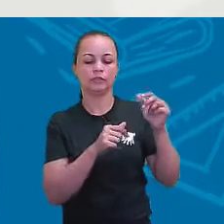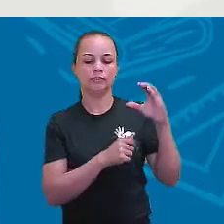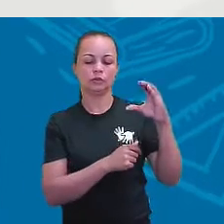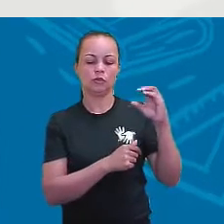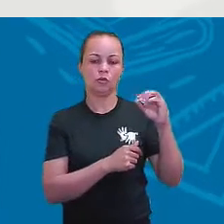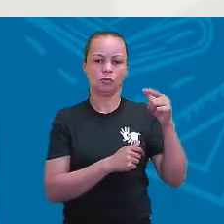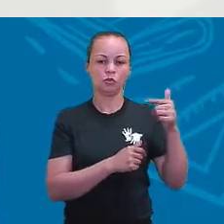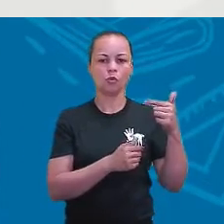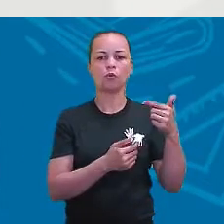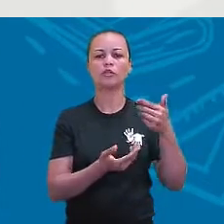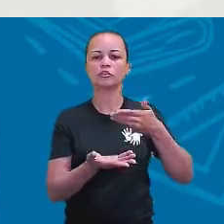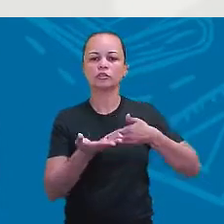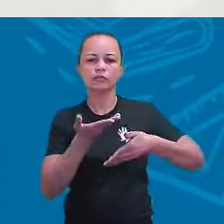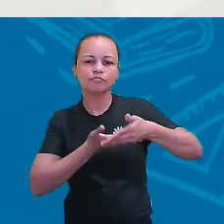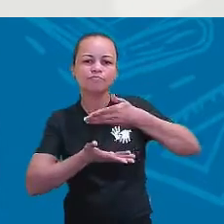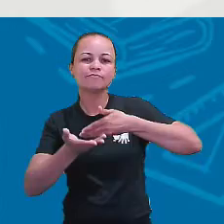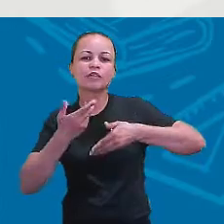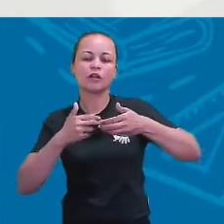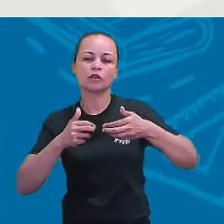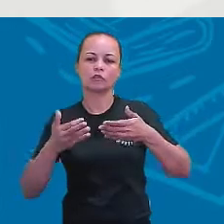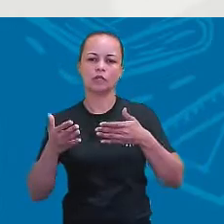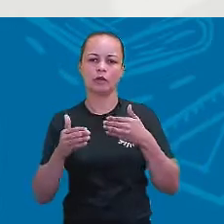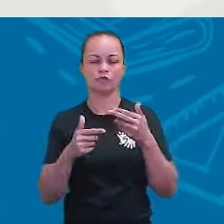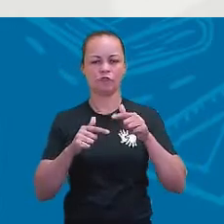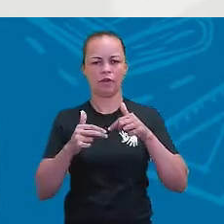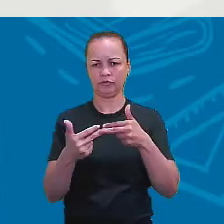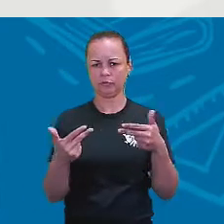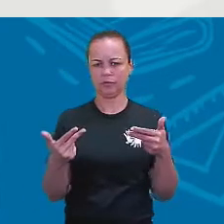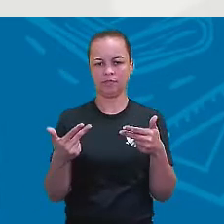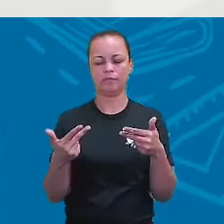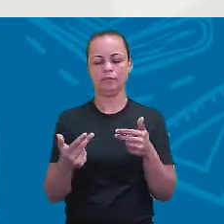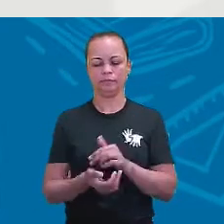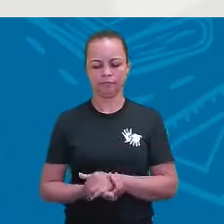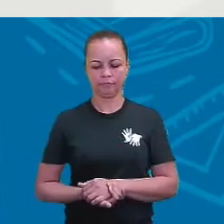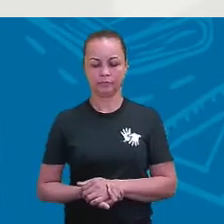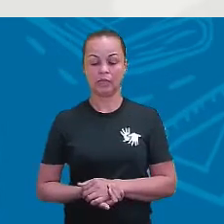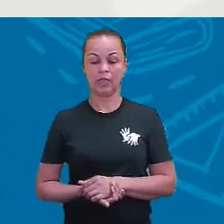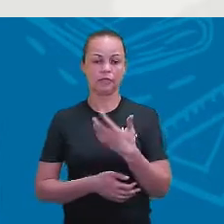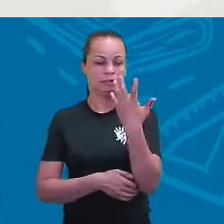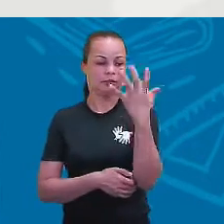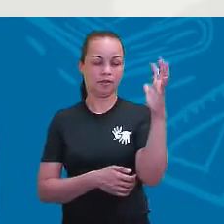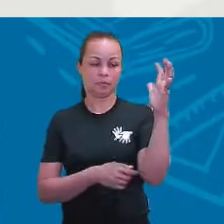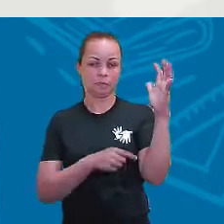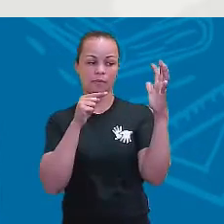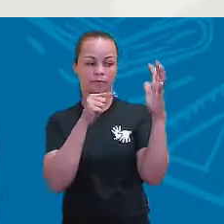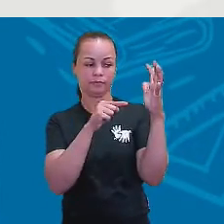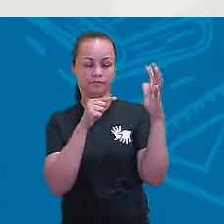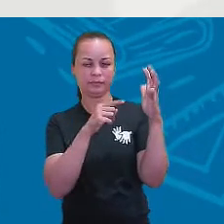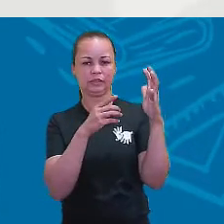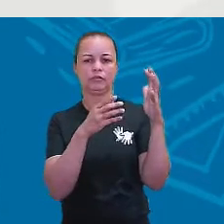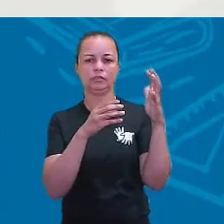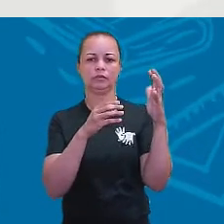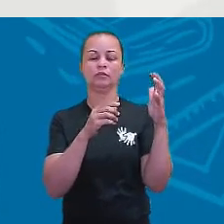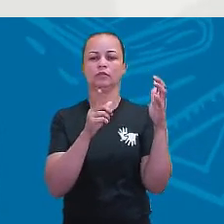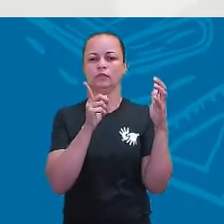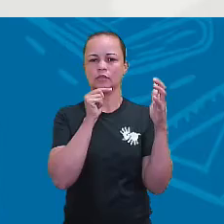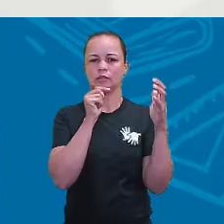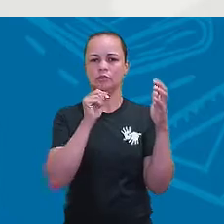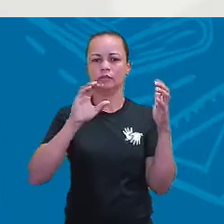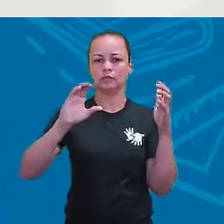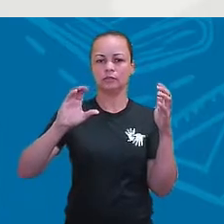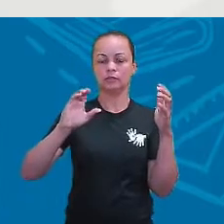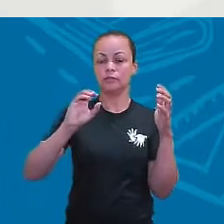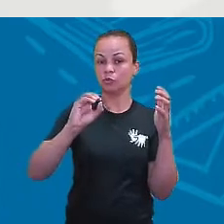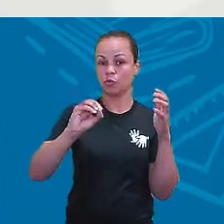aí dialogando. Mas o que eu quero chamar a atenção de vocês é que a planta, o seu processo de fotólise da água, ela